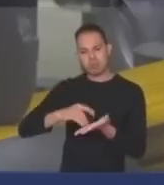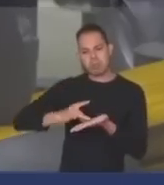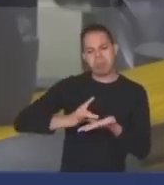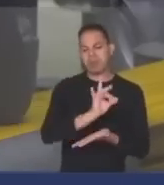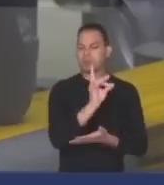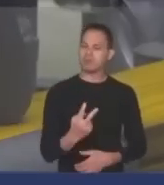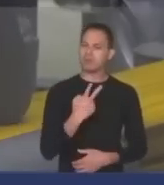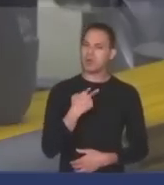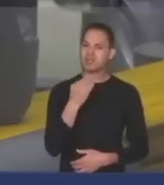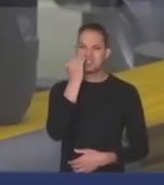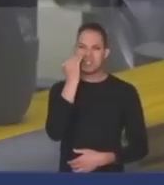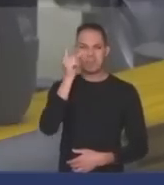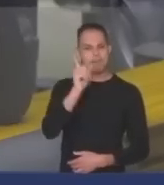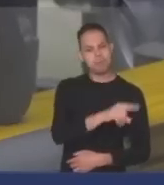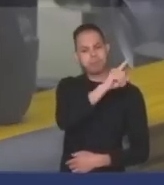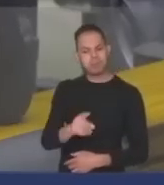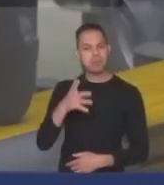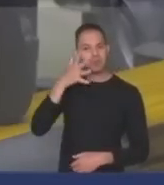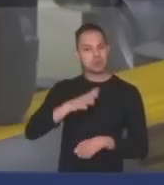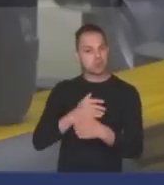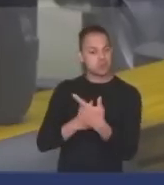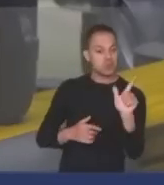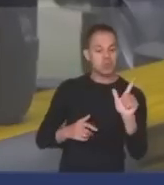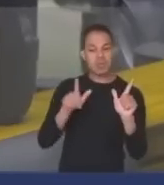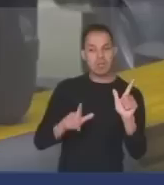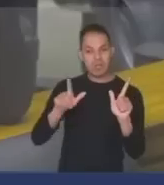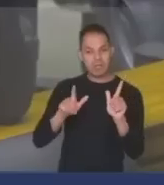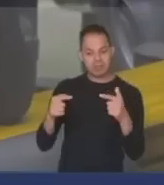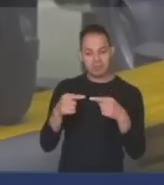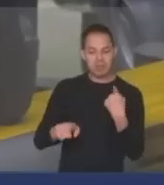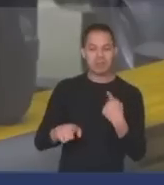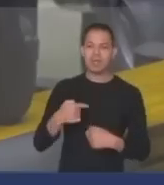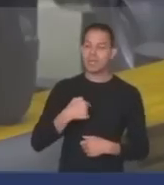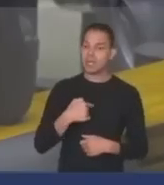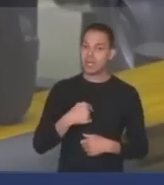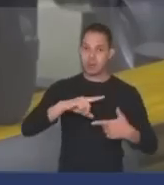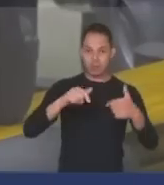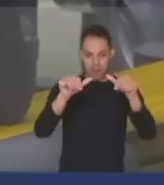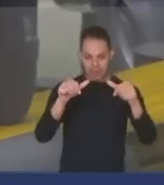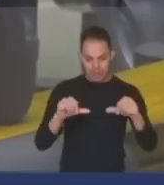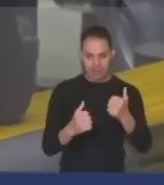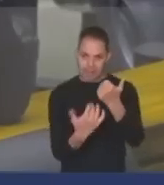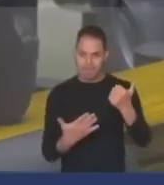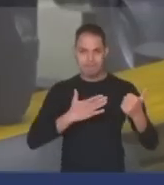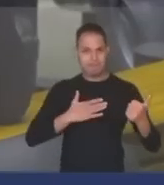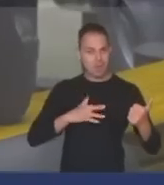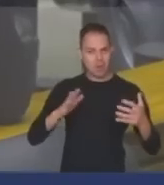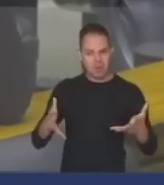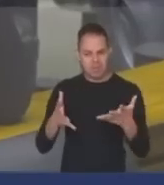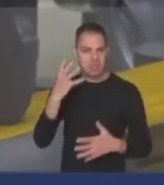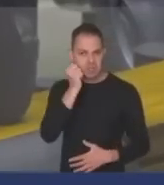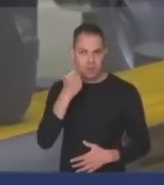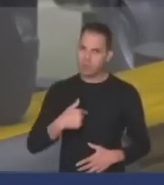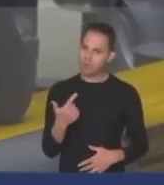com a tentativa de anular o discurso do outro que não guarde lógica ou não guarde coerência. Eu não tenho um cartaz solicitando ou estimulando a adoção de animais